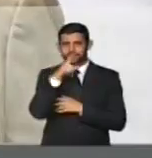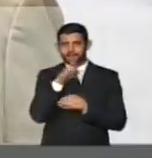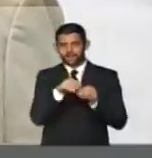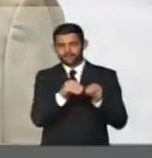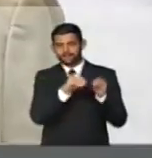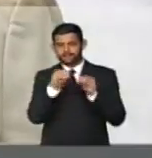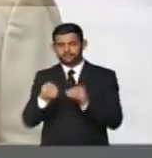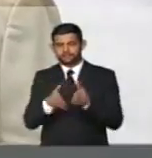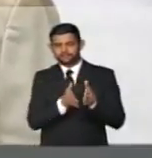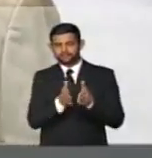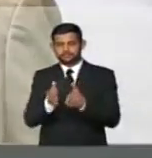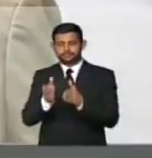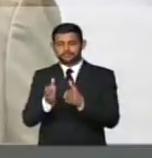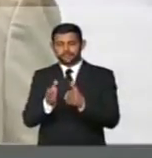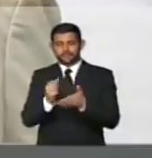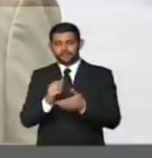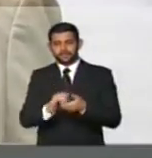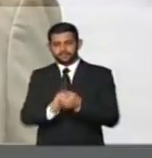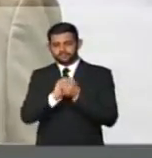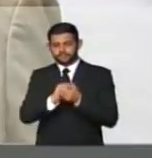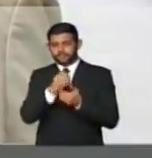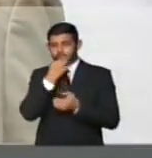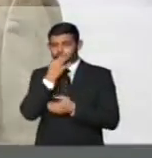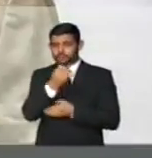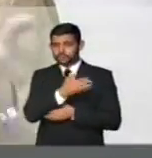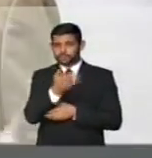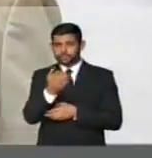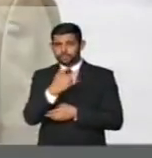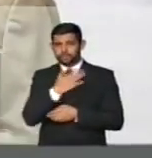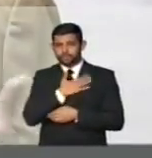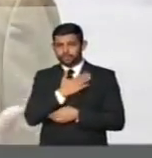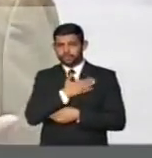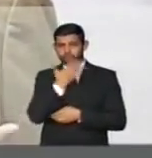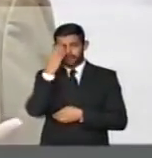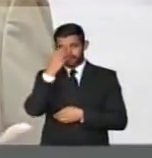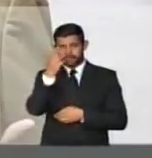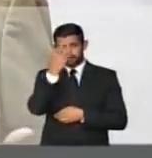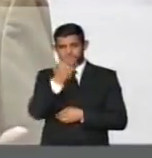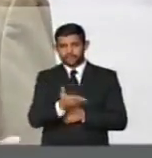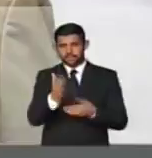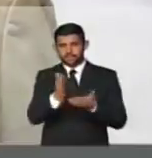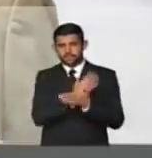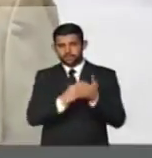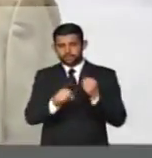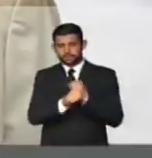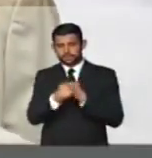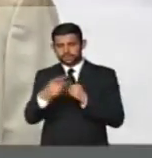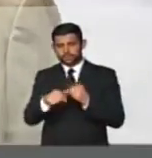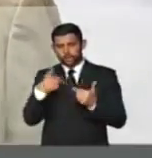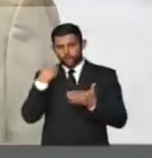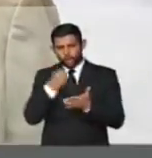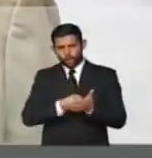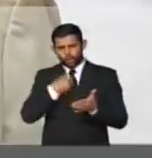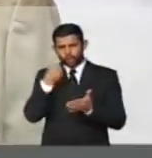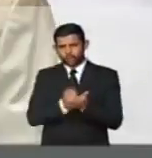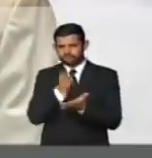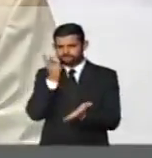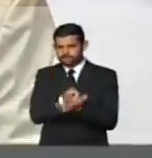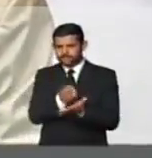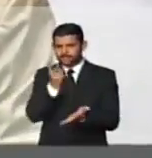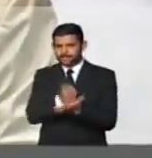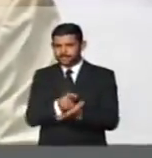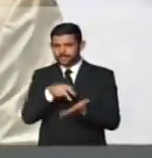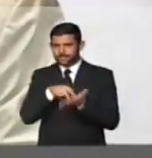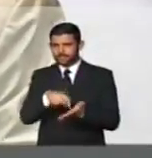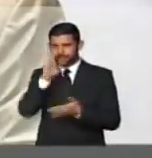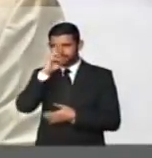neste pleito. E só lhe dou uma sugestão, como companheiro de Vossa Excelência de alguns anos, lute, persista, porque